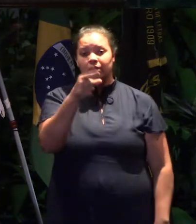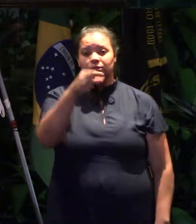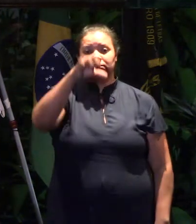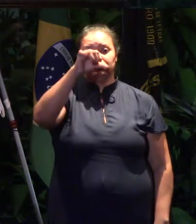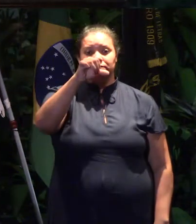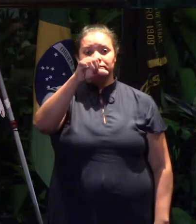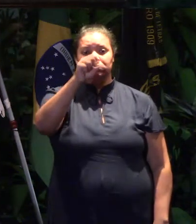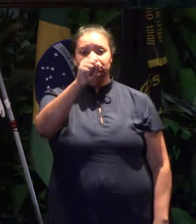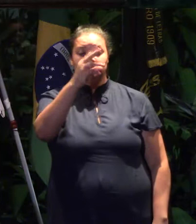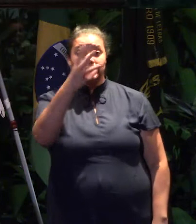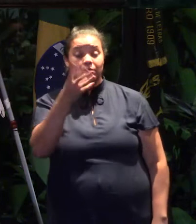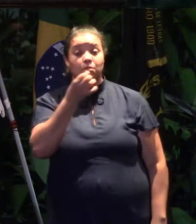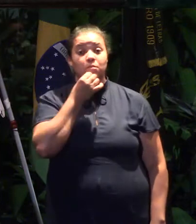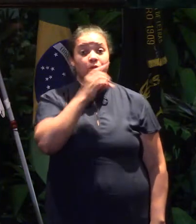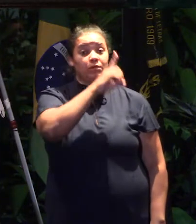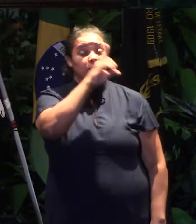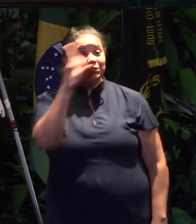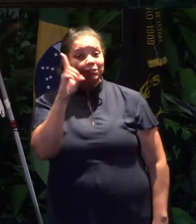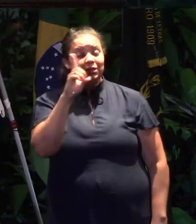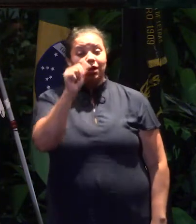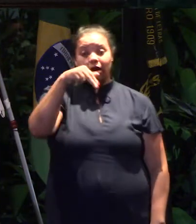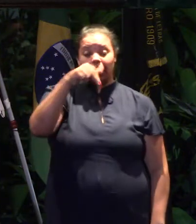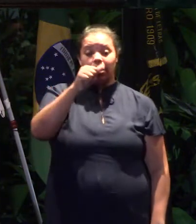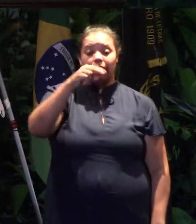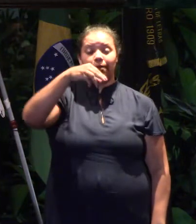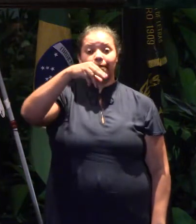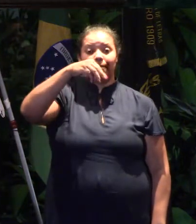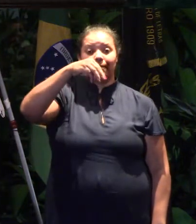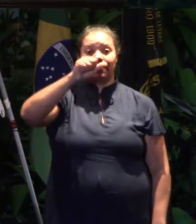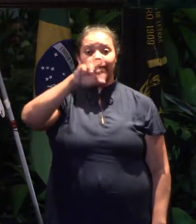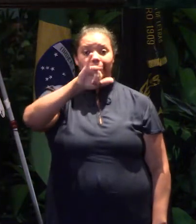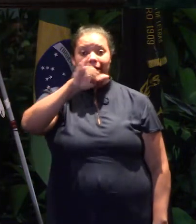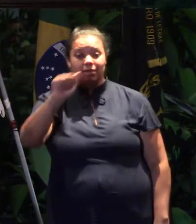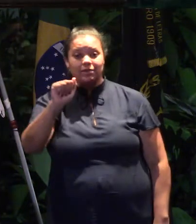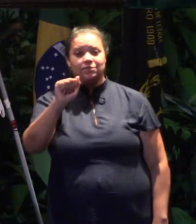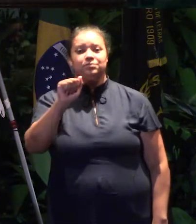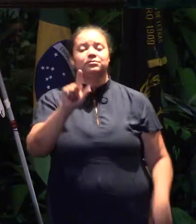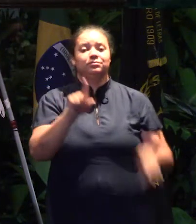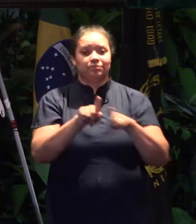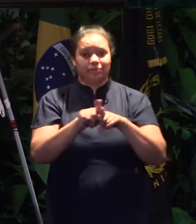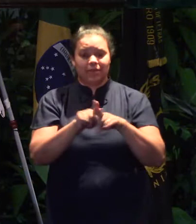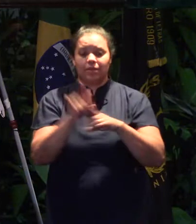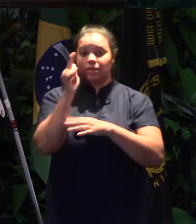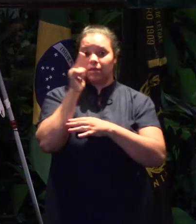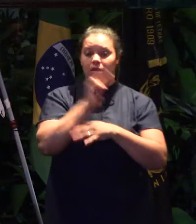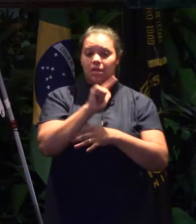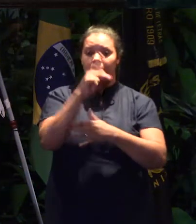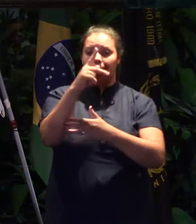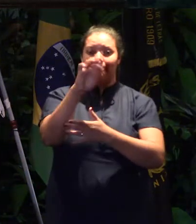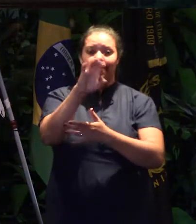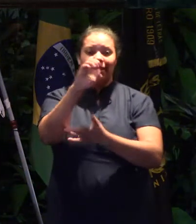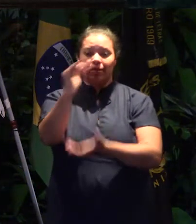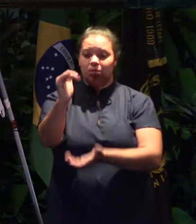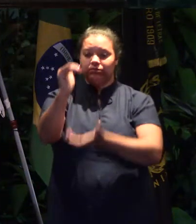Bom Dia, Ana Maria, da editora Vigília, em 1987, que ganhou o Prêmio Jabuti de Melhor